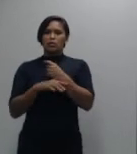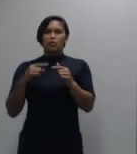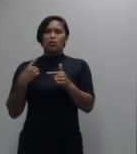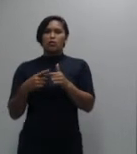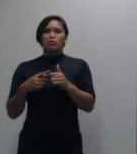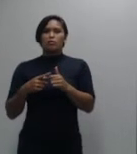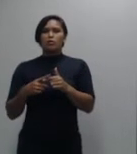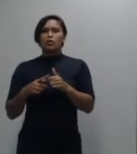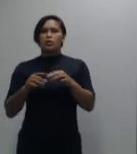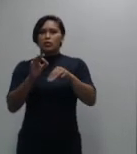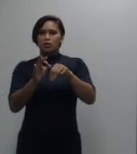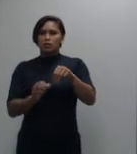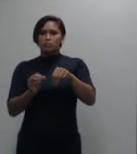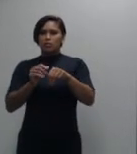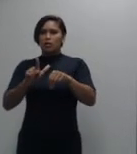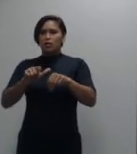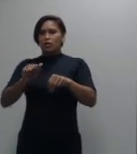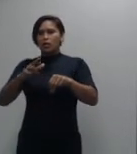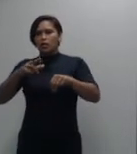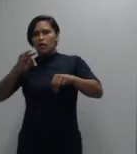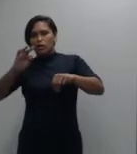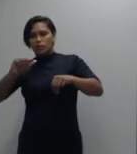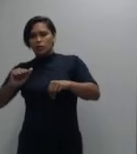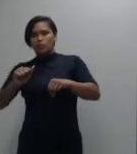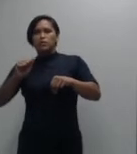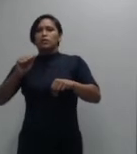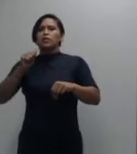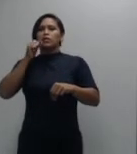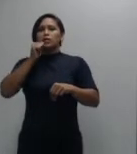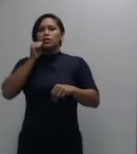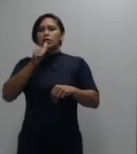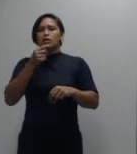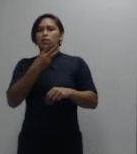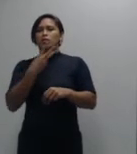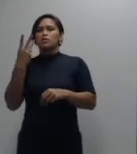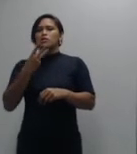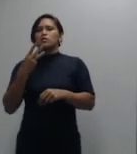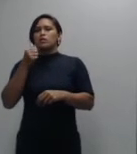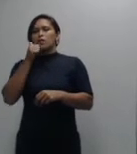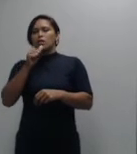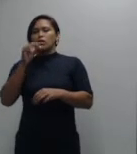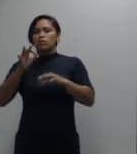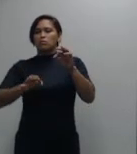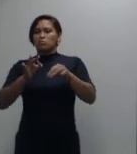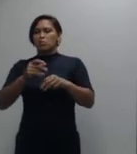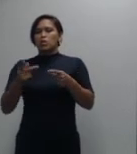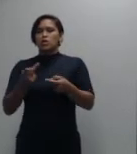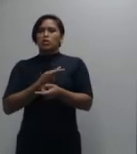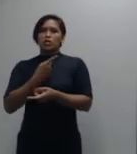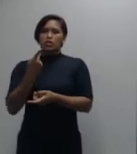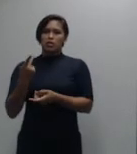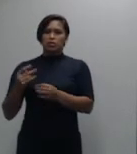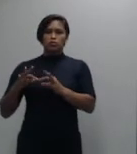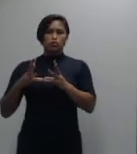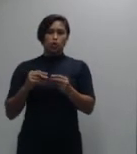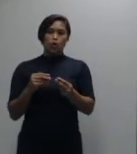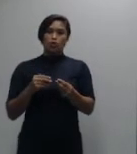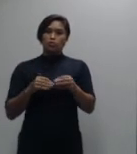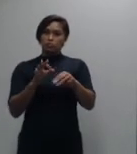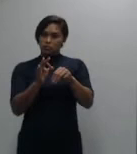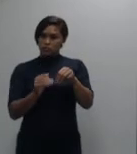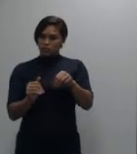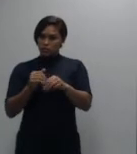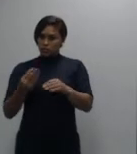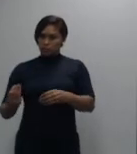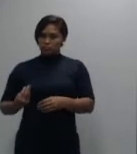Laurita Vaz Ministra Maria Thereza ministra belga loja virtual de Itaú extrema Benedito Paulo takushi Mauro é muito